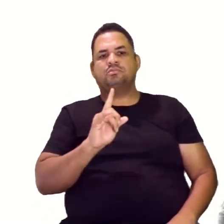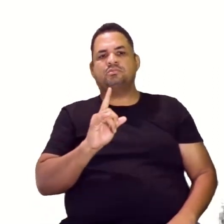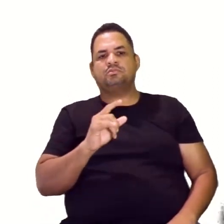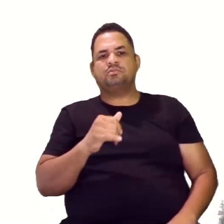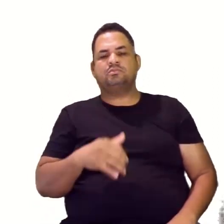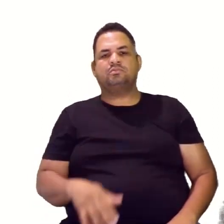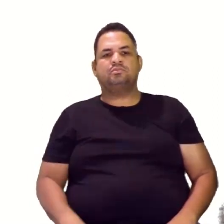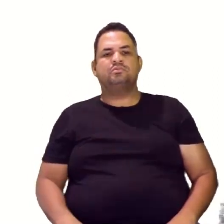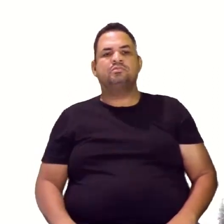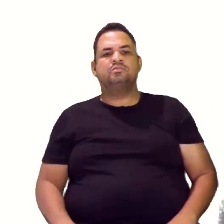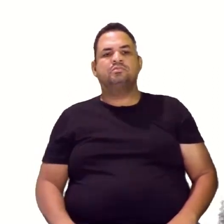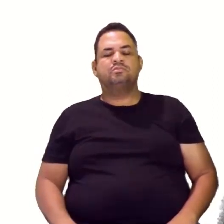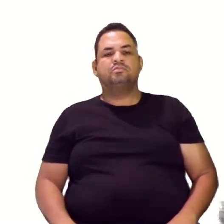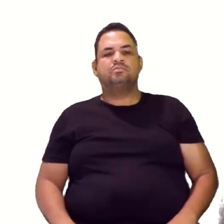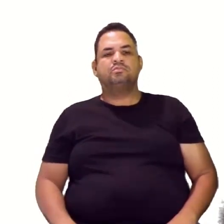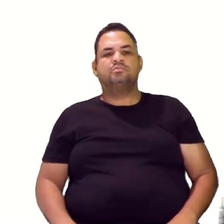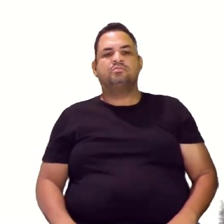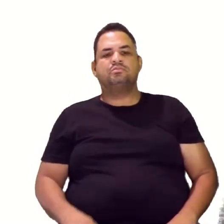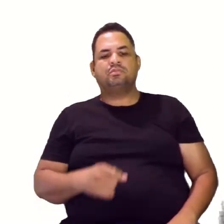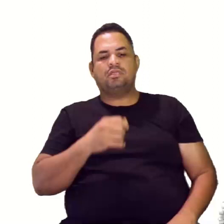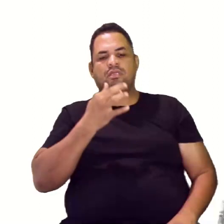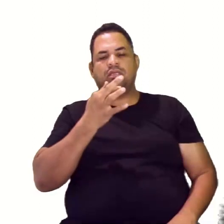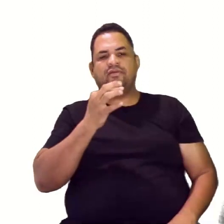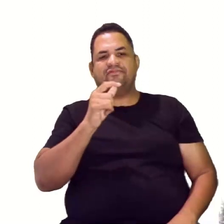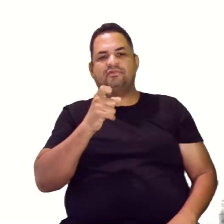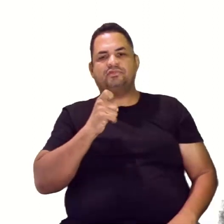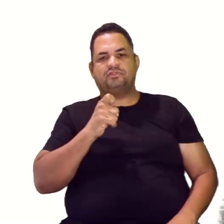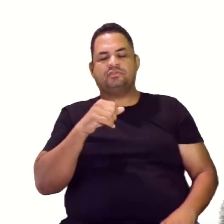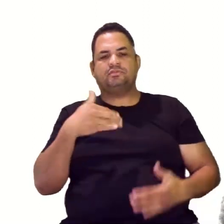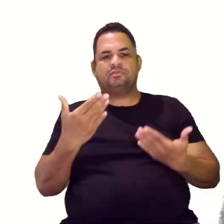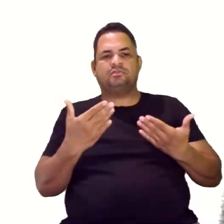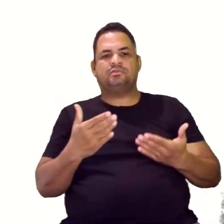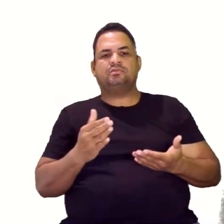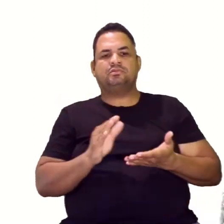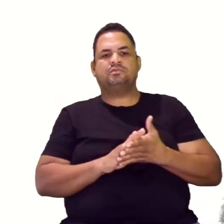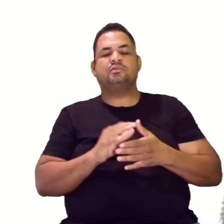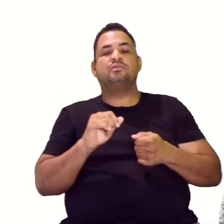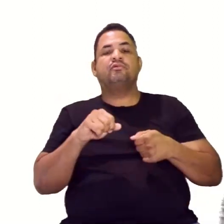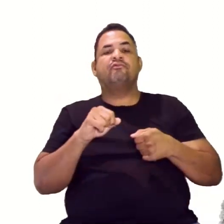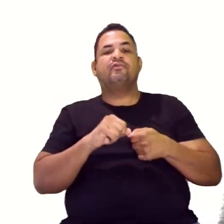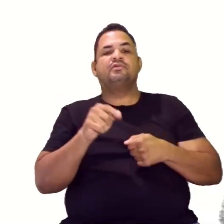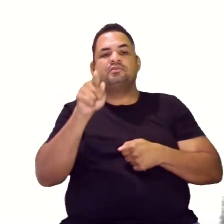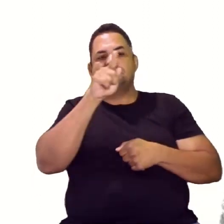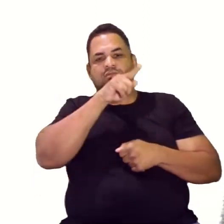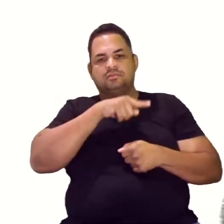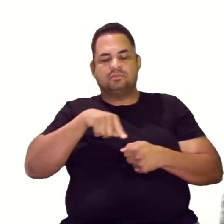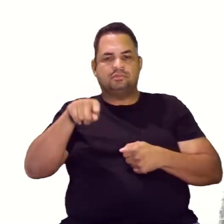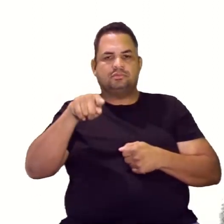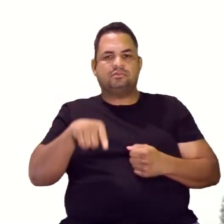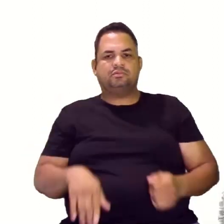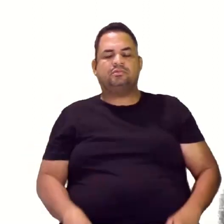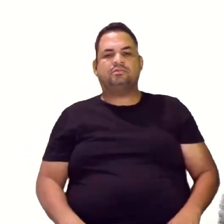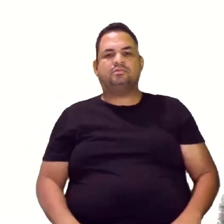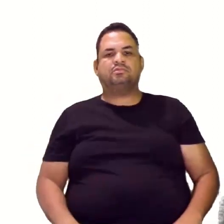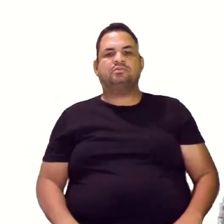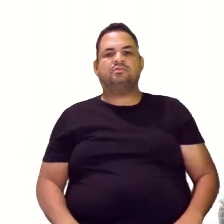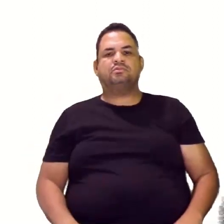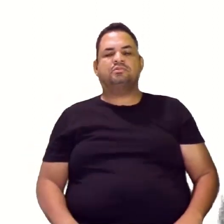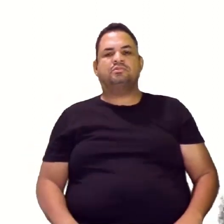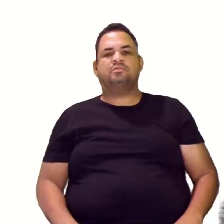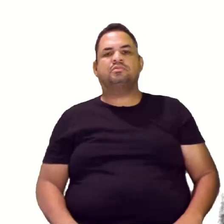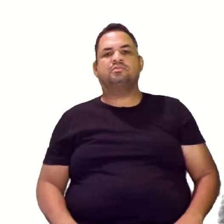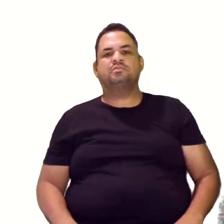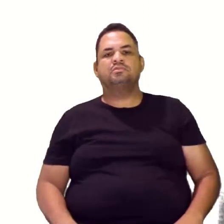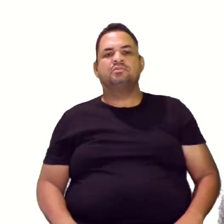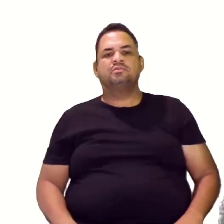de x, não em x, e sim em f de x. Então, quando a gente faz o nosso giro, né? Isso elevado a isso tem que ser igual a